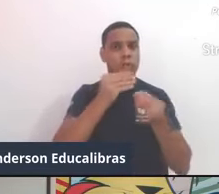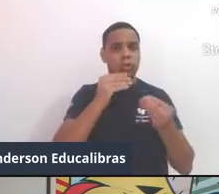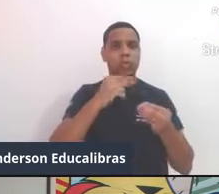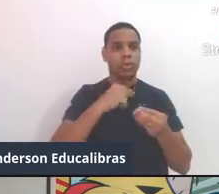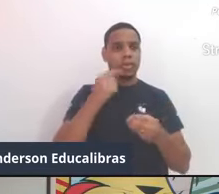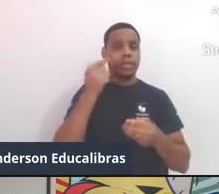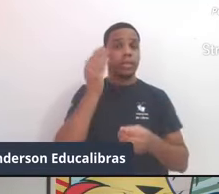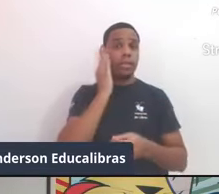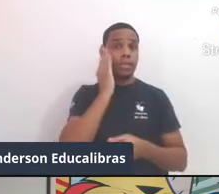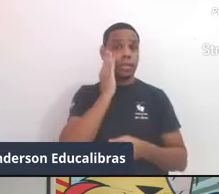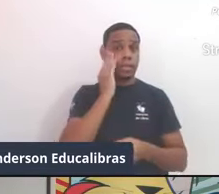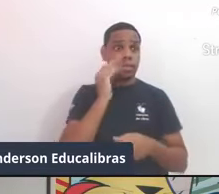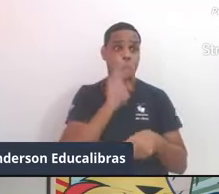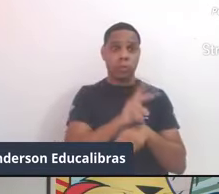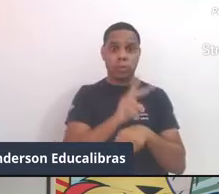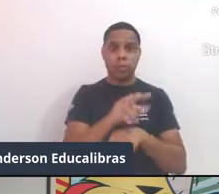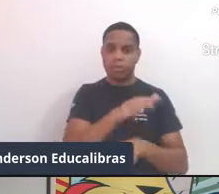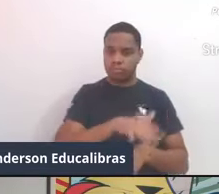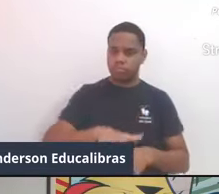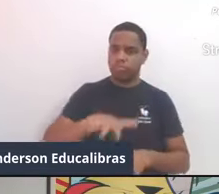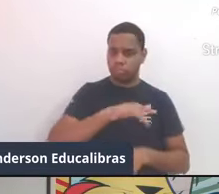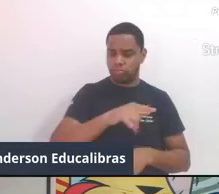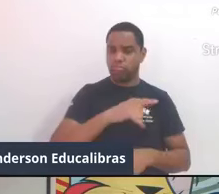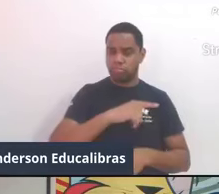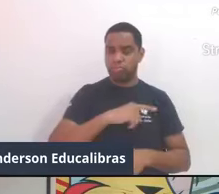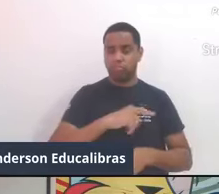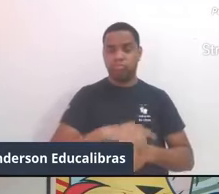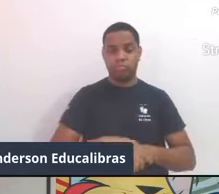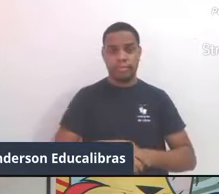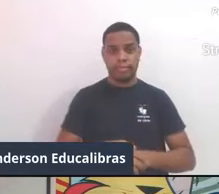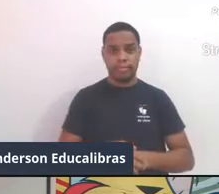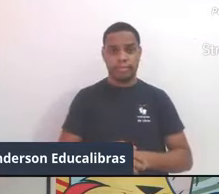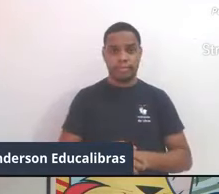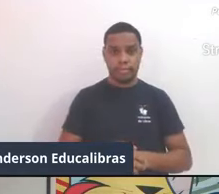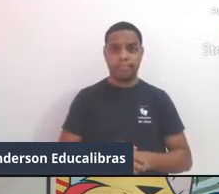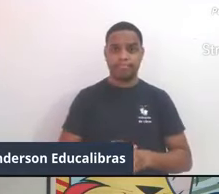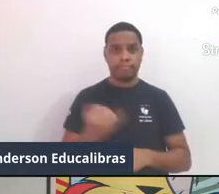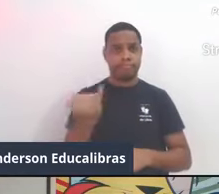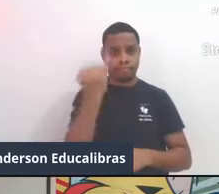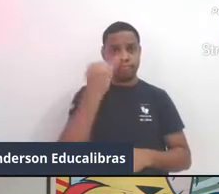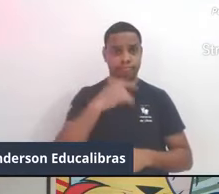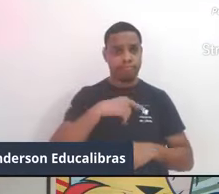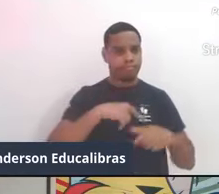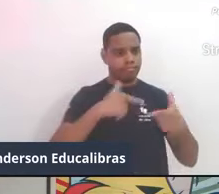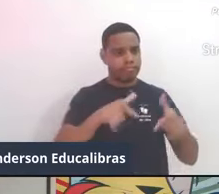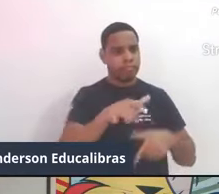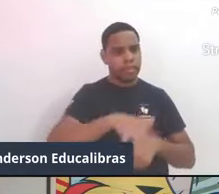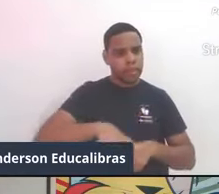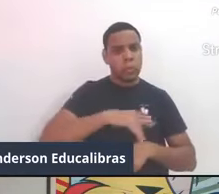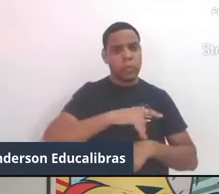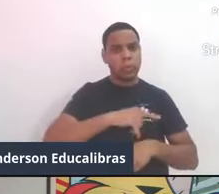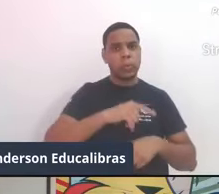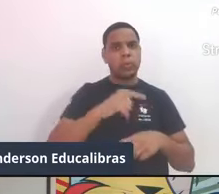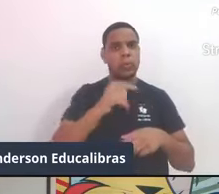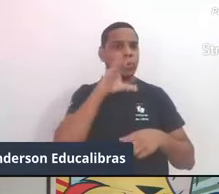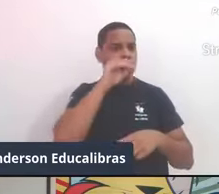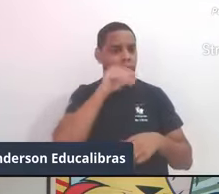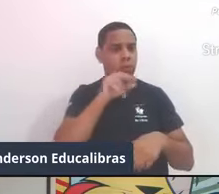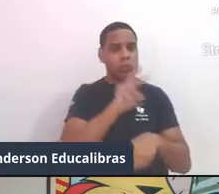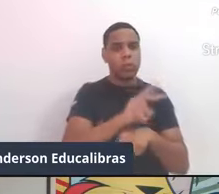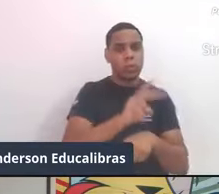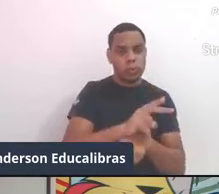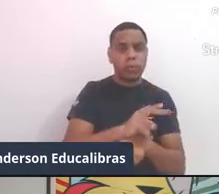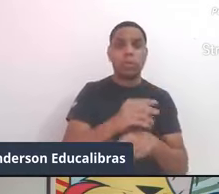deficientes, que são dentro daquele quadro normal, importante, necessário, do ponto de vista até mesmo do cumprimento